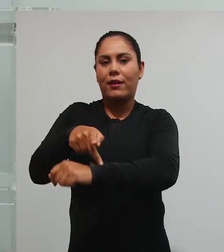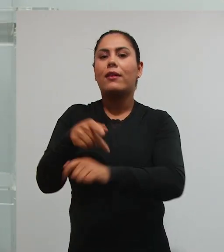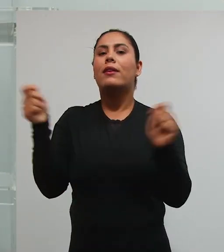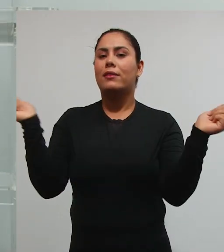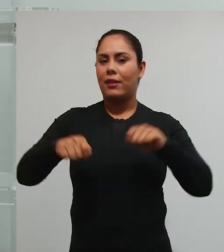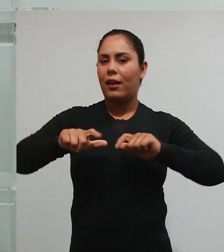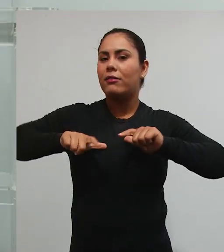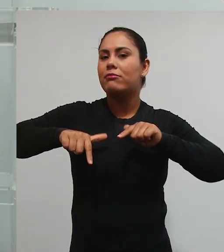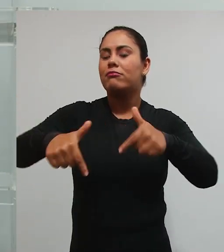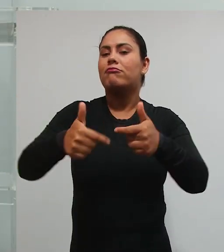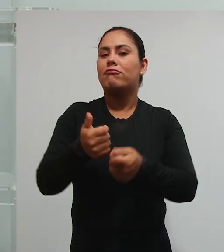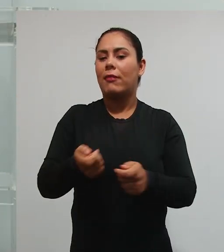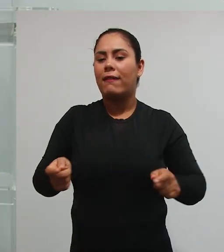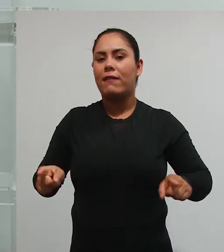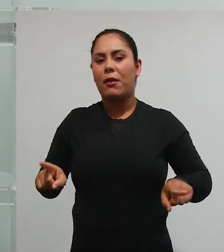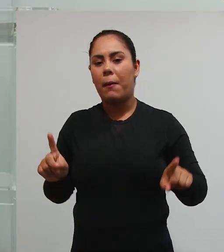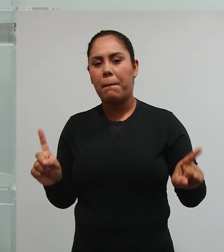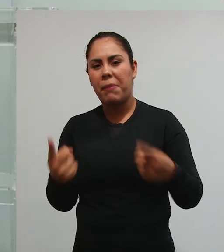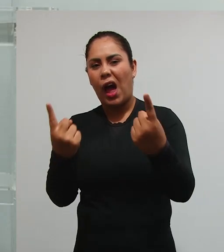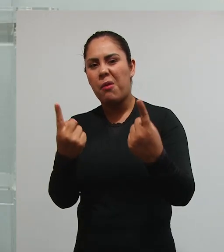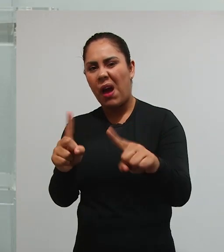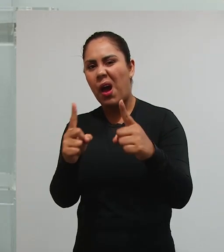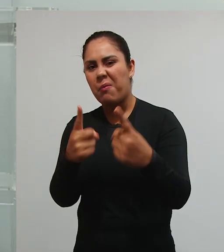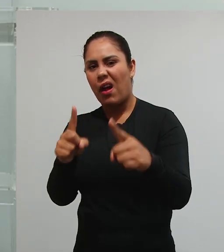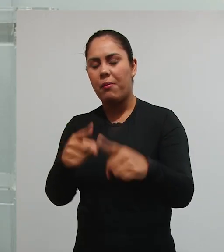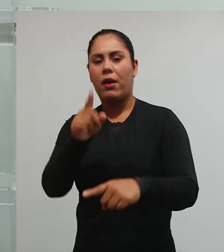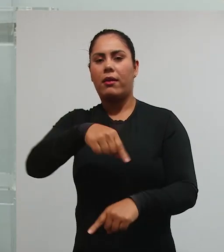vai estabelecer ou vai provocar